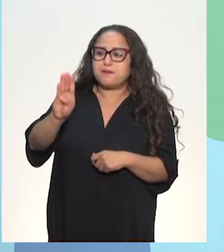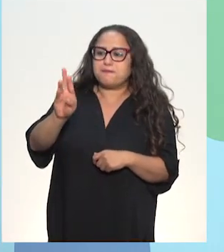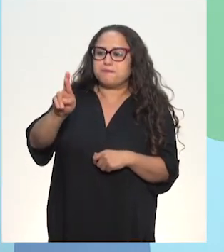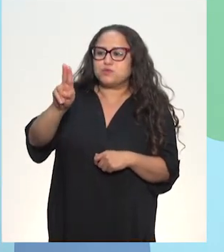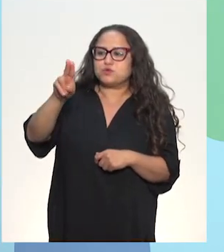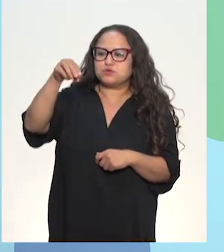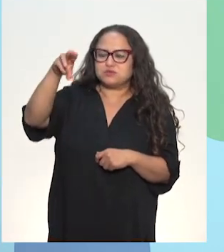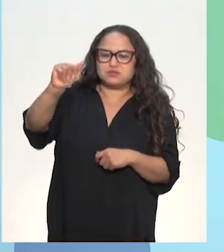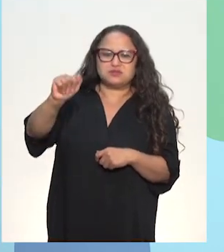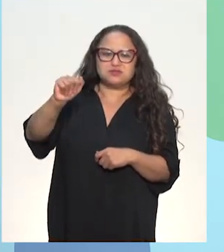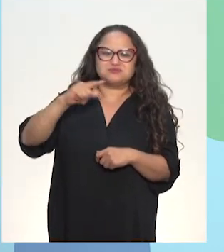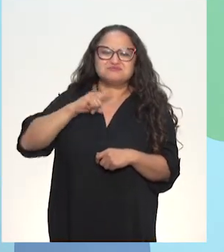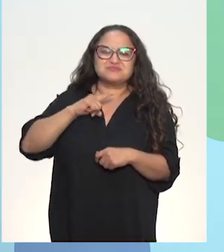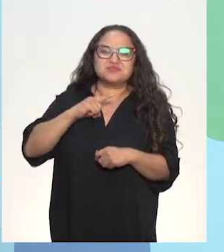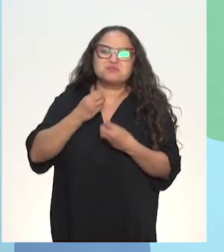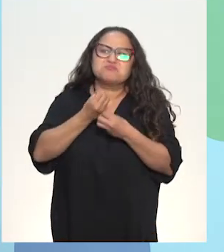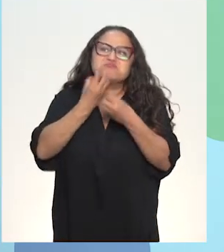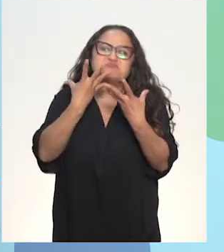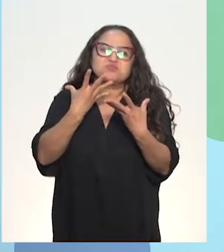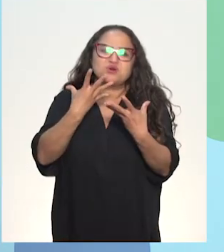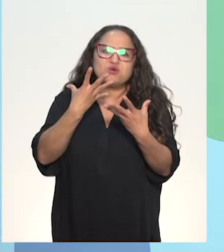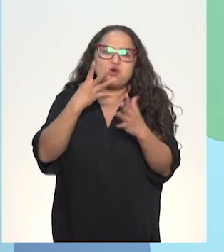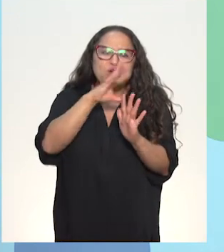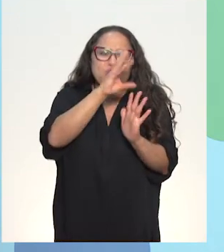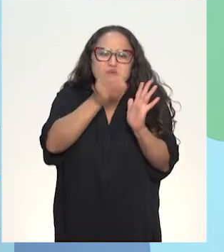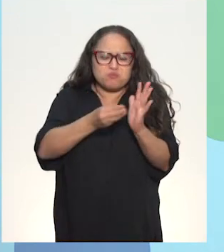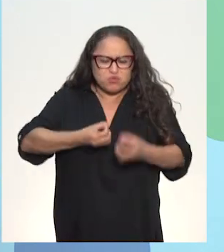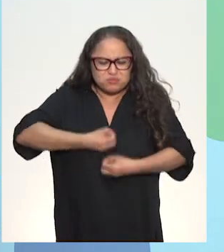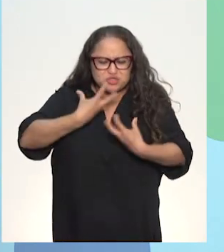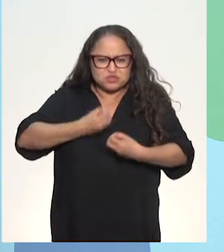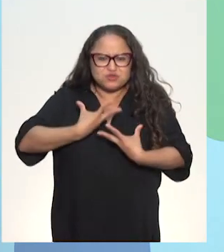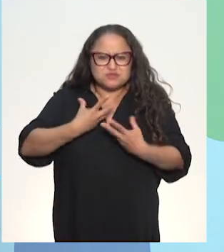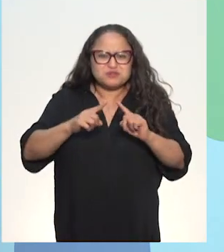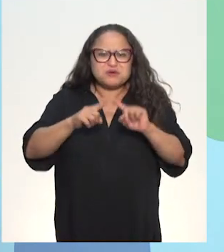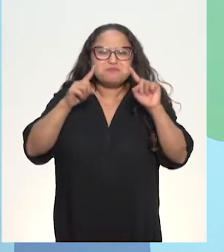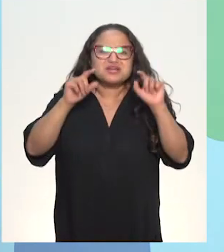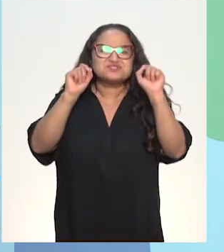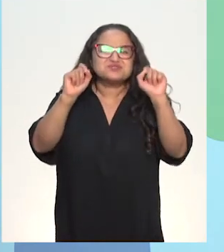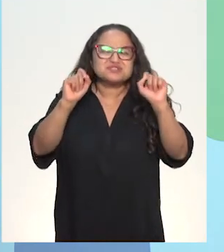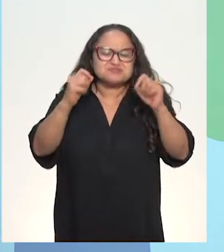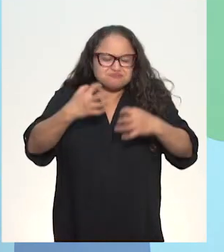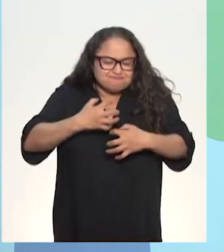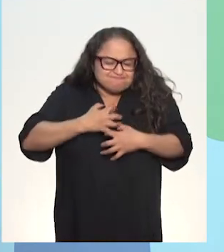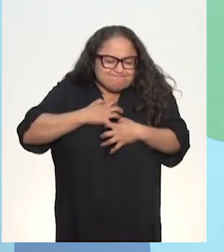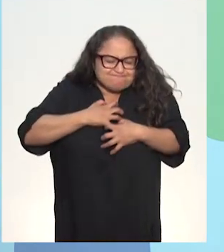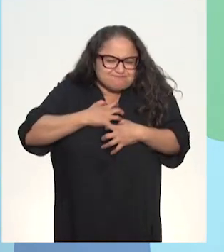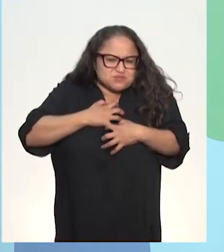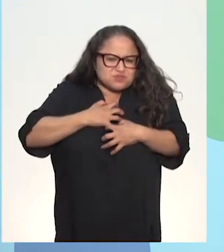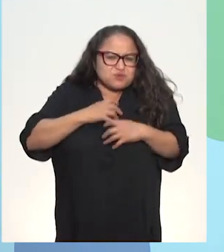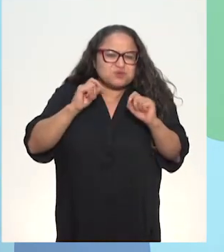bem sincero, o poema inteiro chamou a minha atenção. Olha que lindo. Mas o trecho que mais me tocou